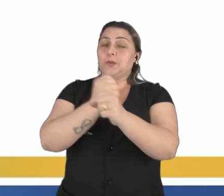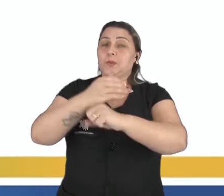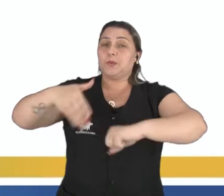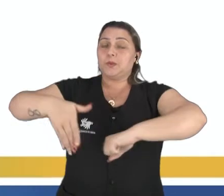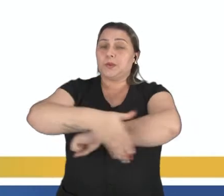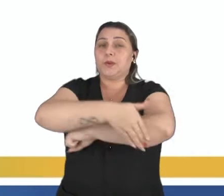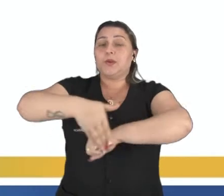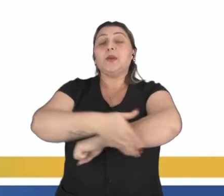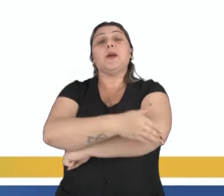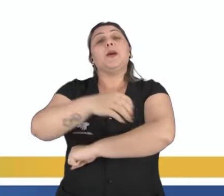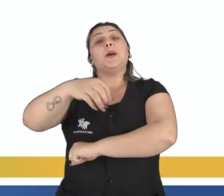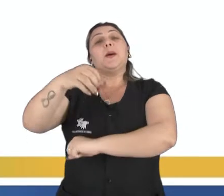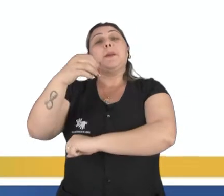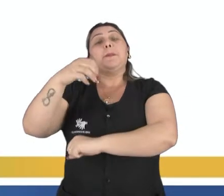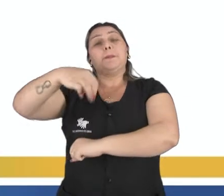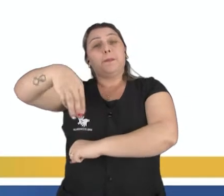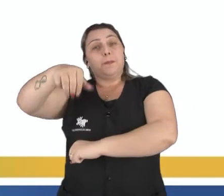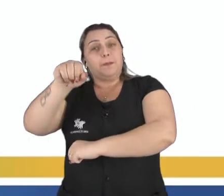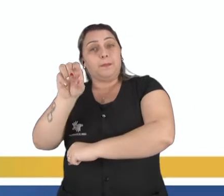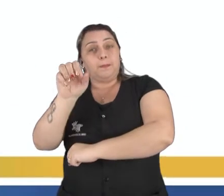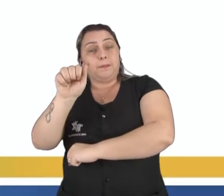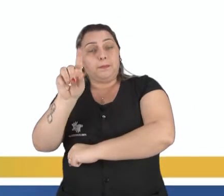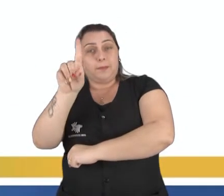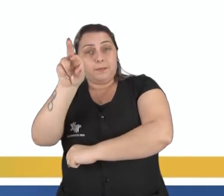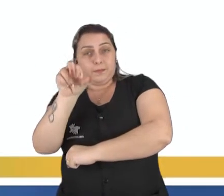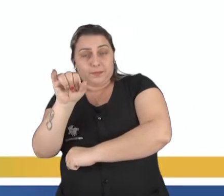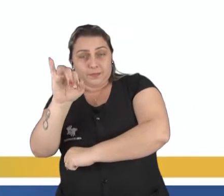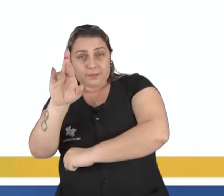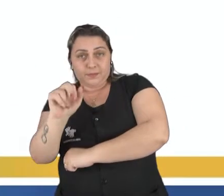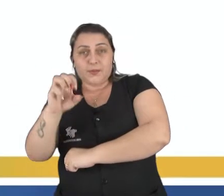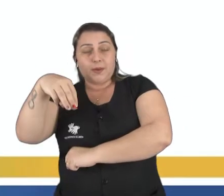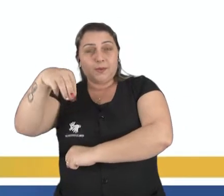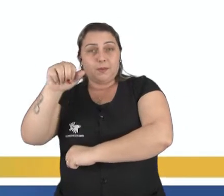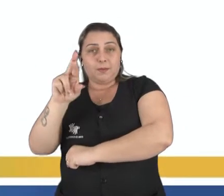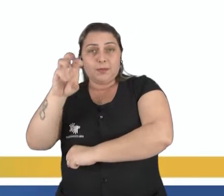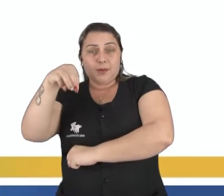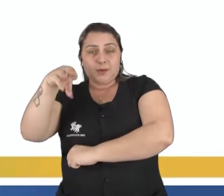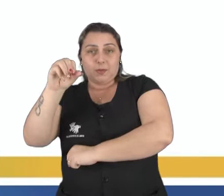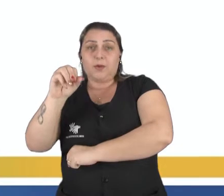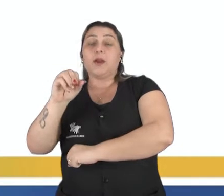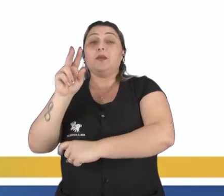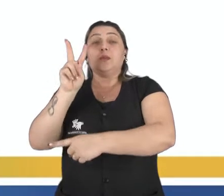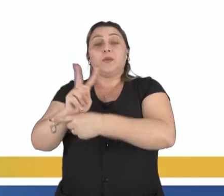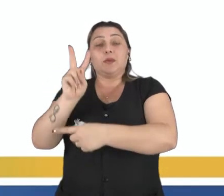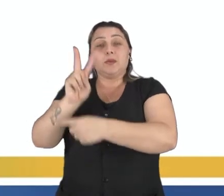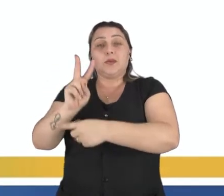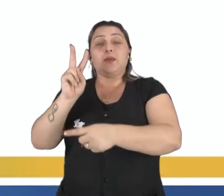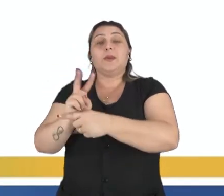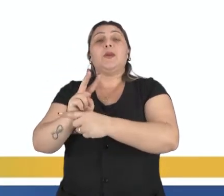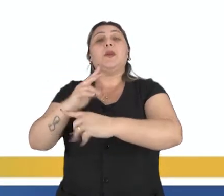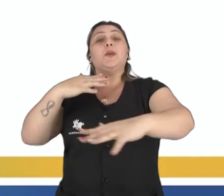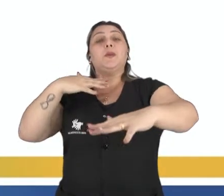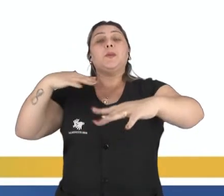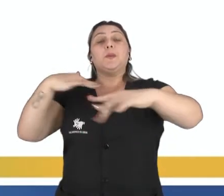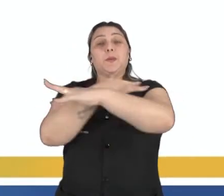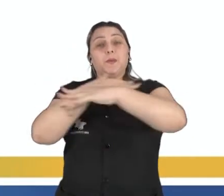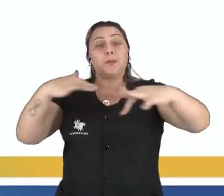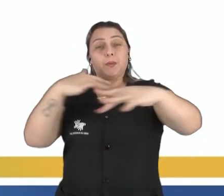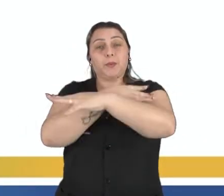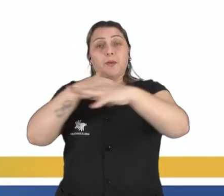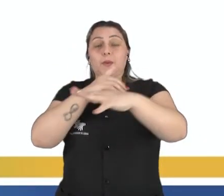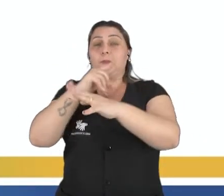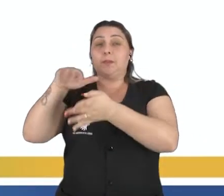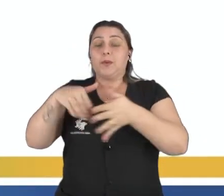de ferro-madeira-Mamoré e preservaria a liberdade de trânsito pela ferrovia e pelos rios até o Oceano Atlântico,